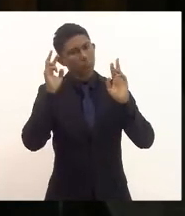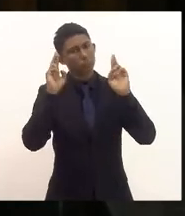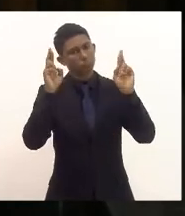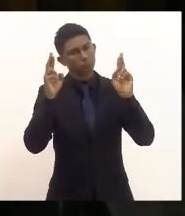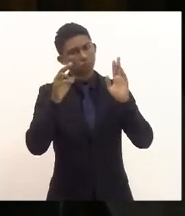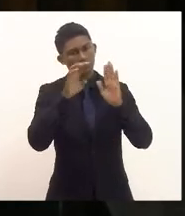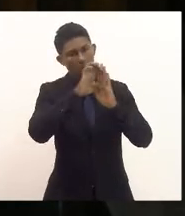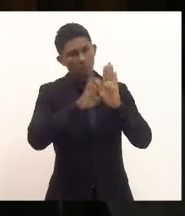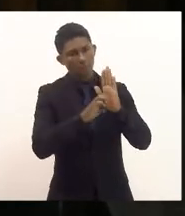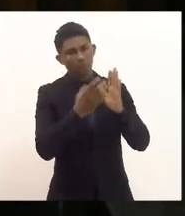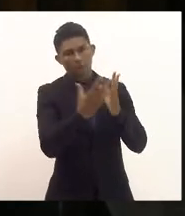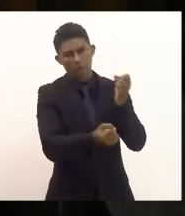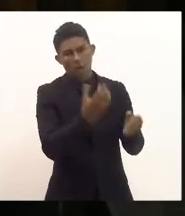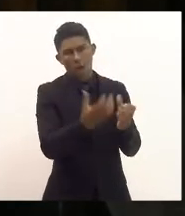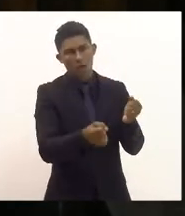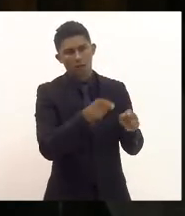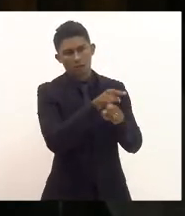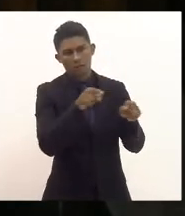e